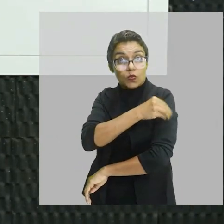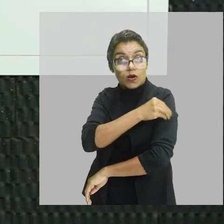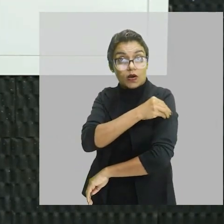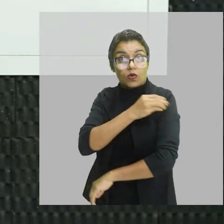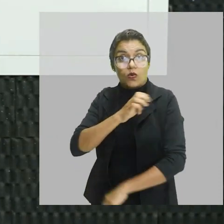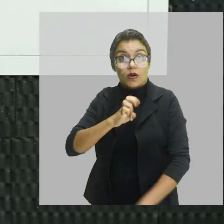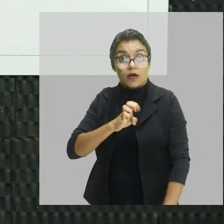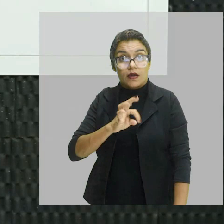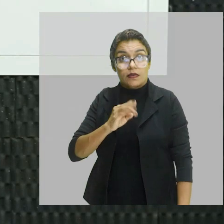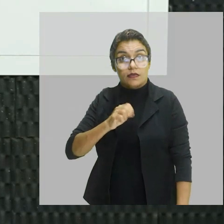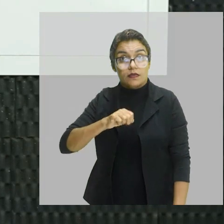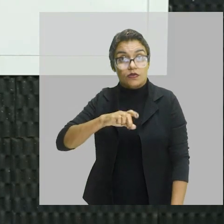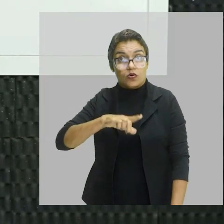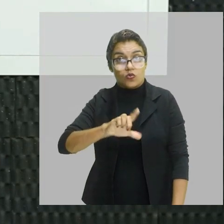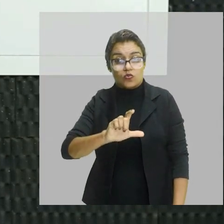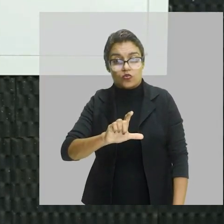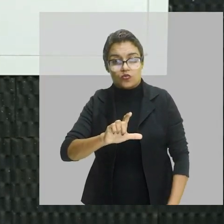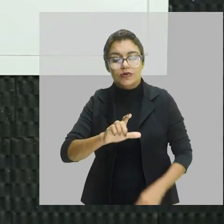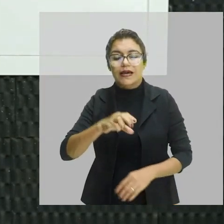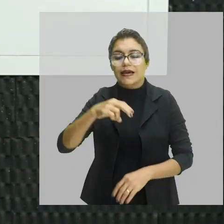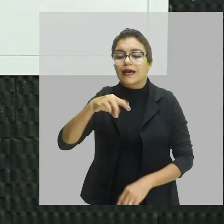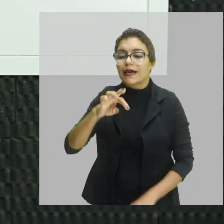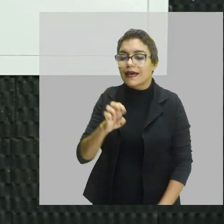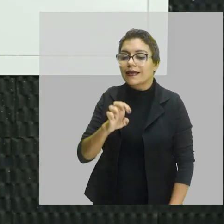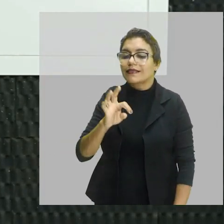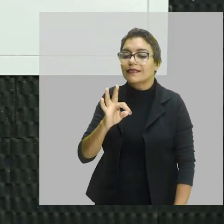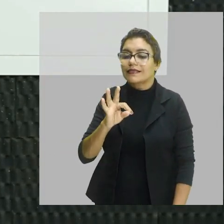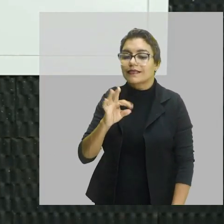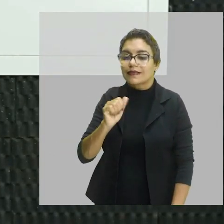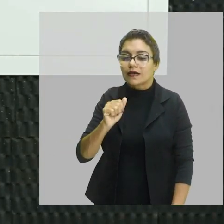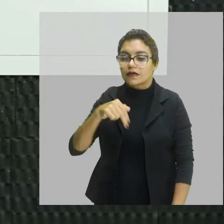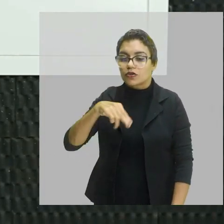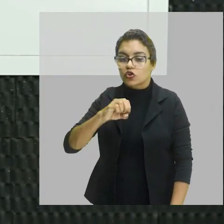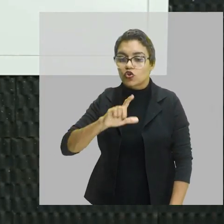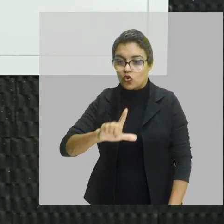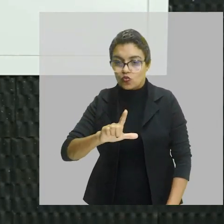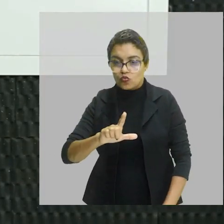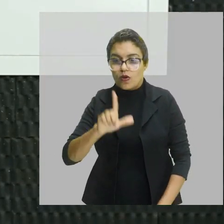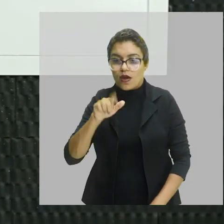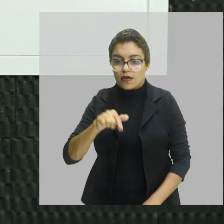etanol, ele vai de 0 a 100